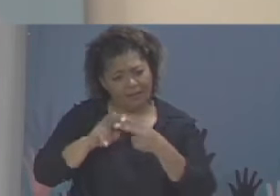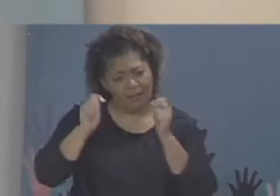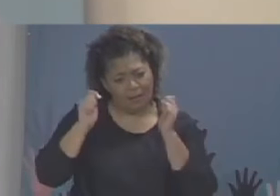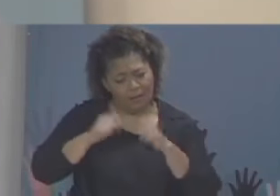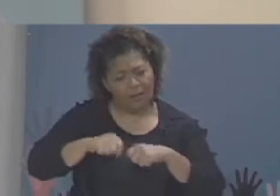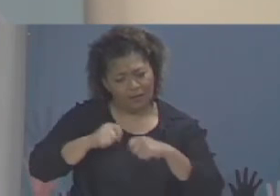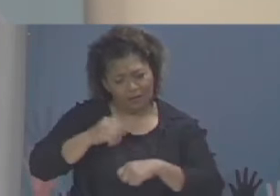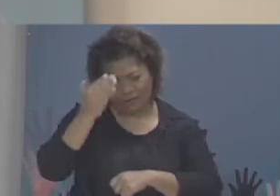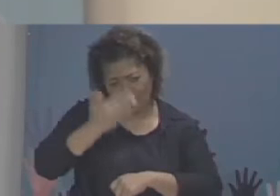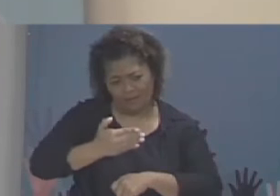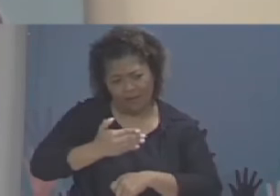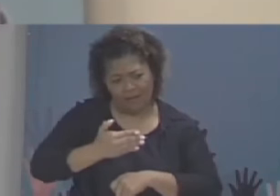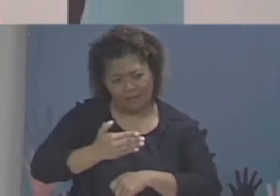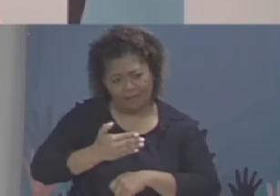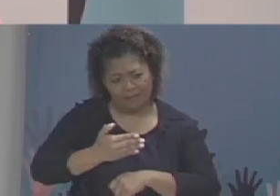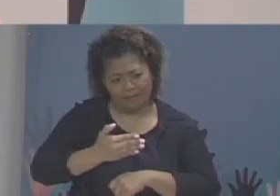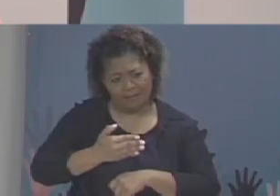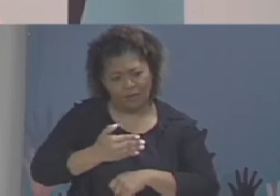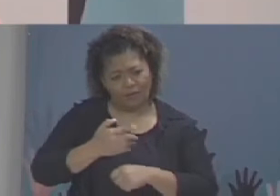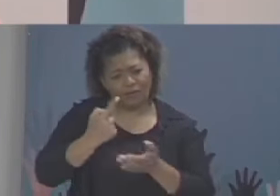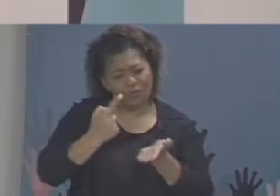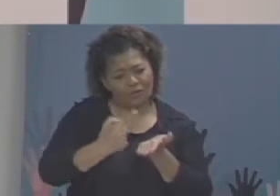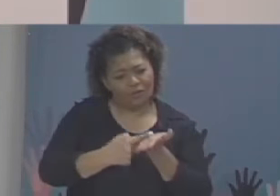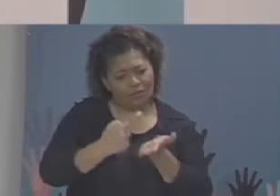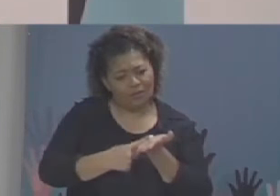e do movimento como um todo, mas muito minha.